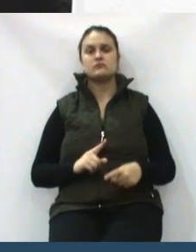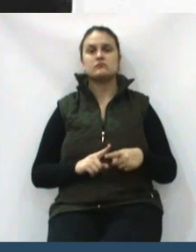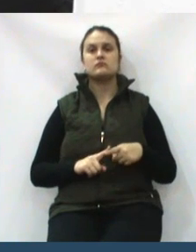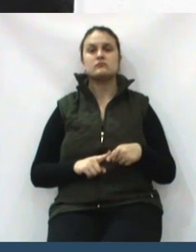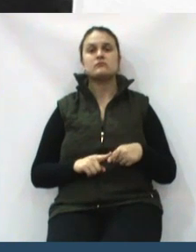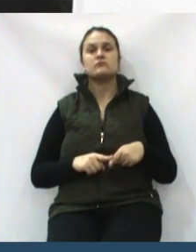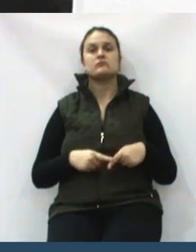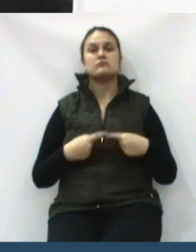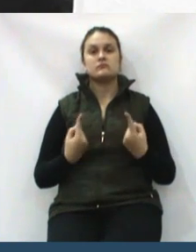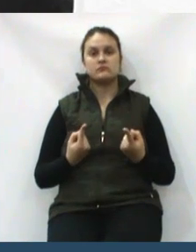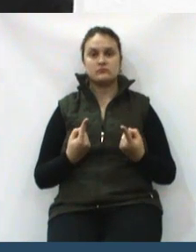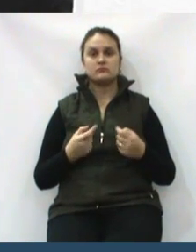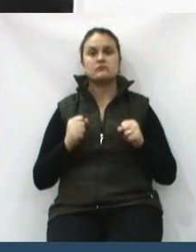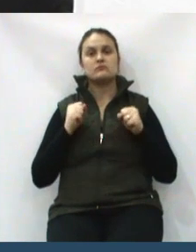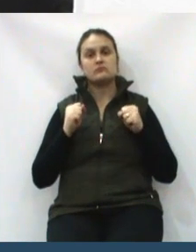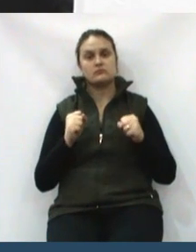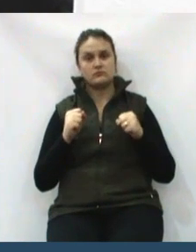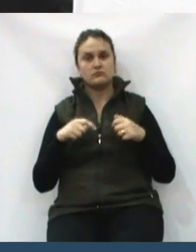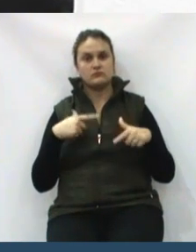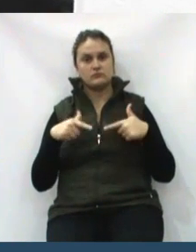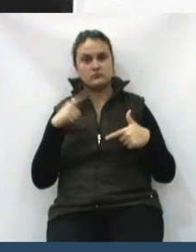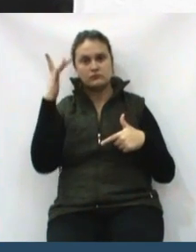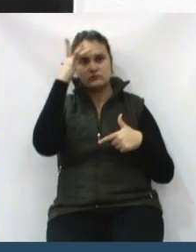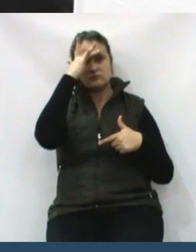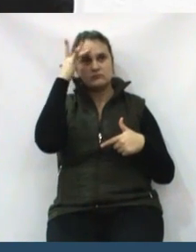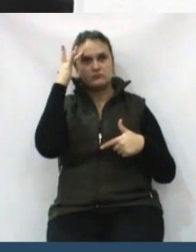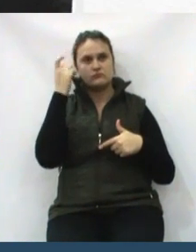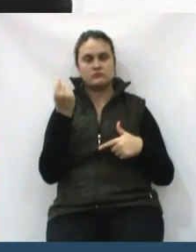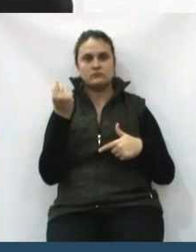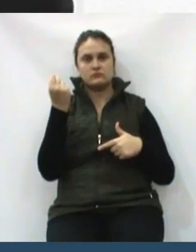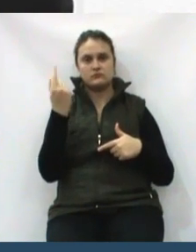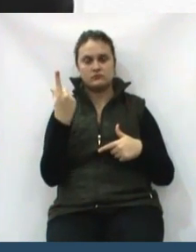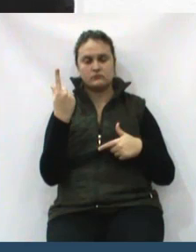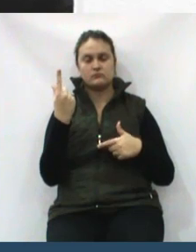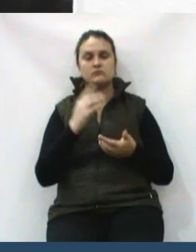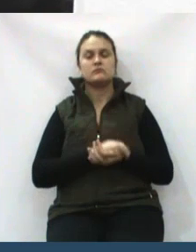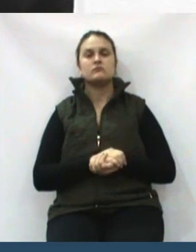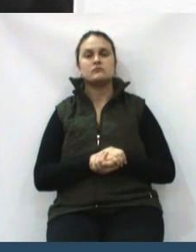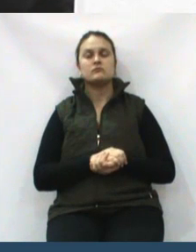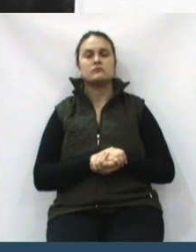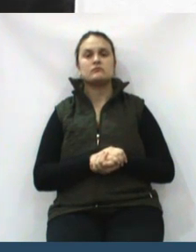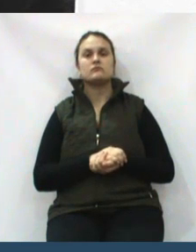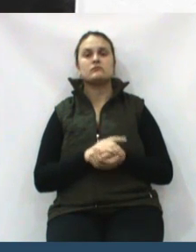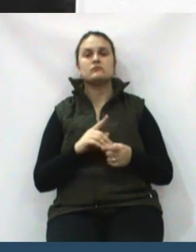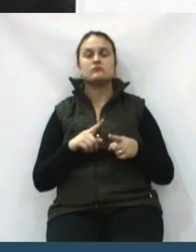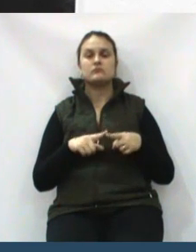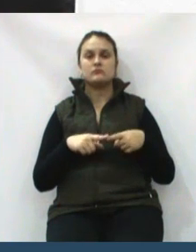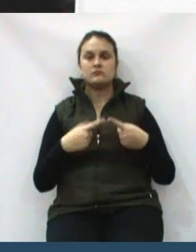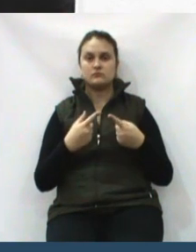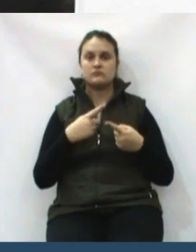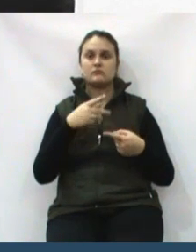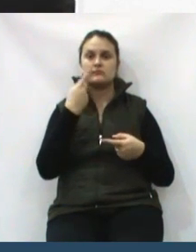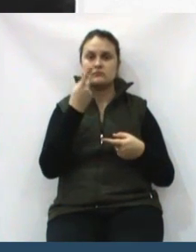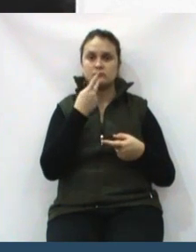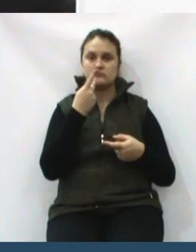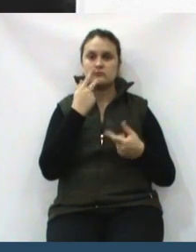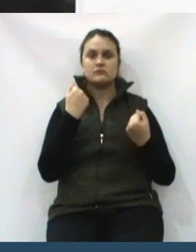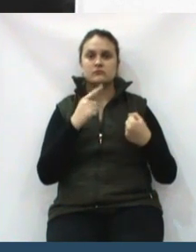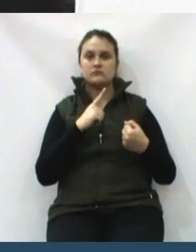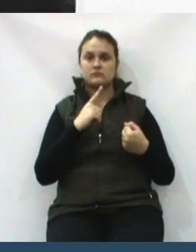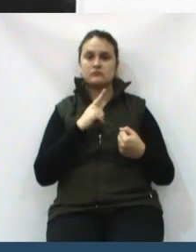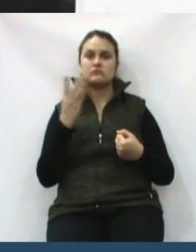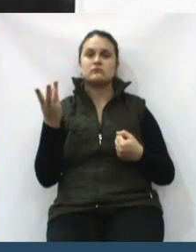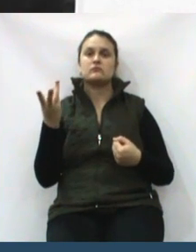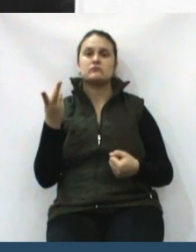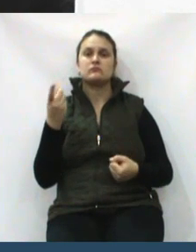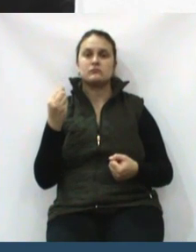mas podem ser exercidas por pessoas estranhas ao cargo público, mas ali mesmo diz que tem que ter um número